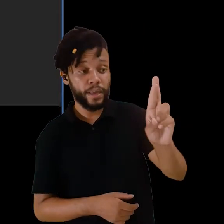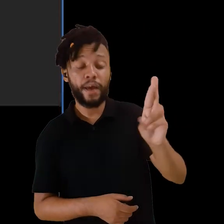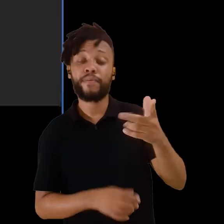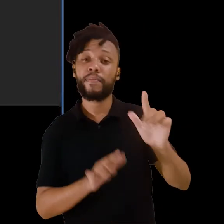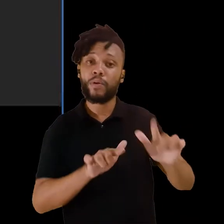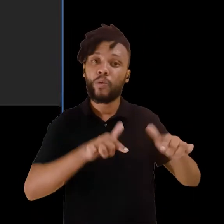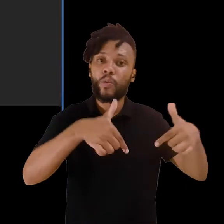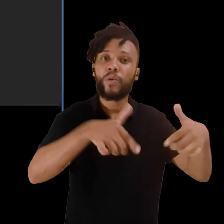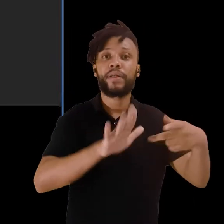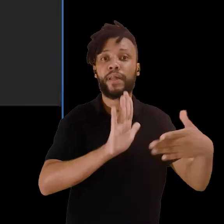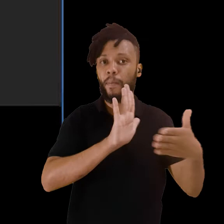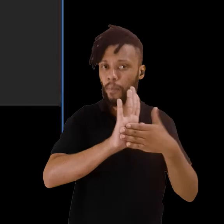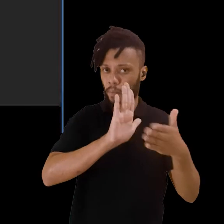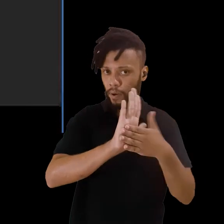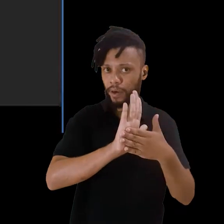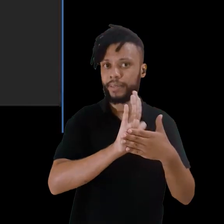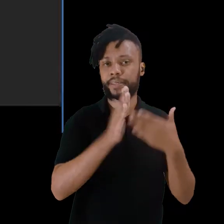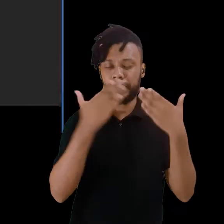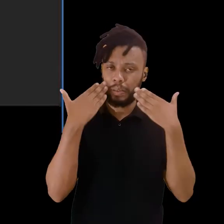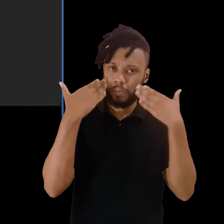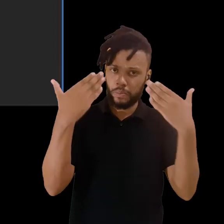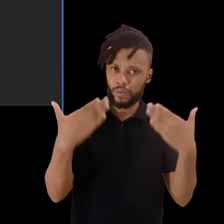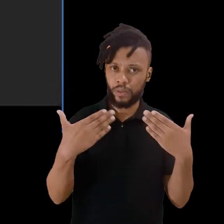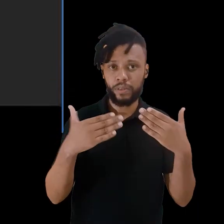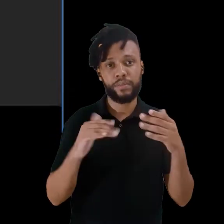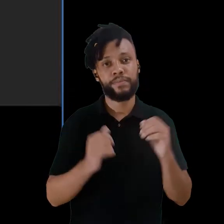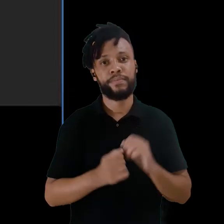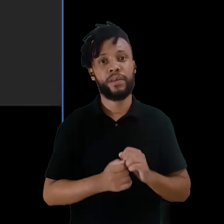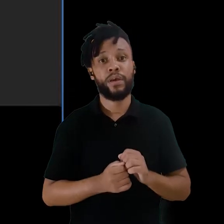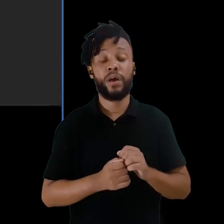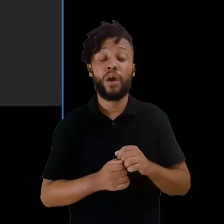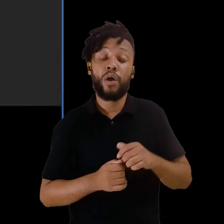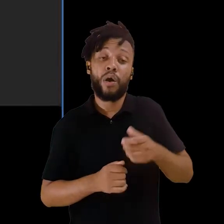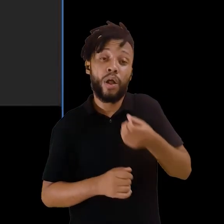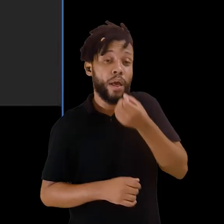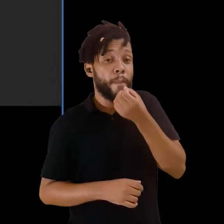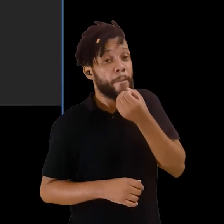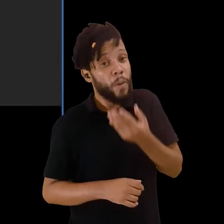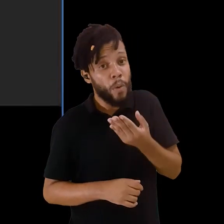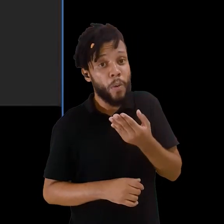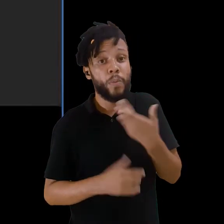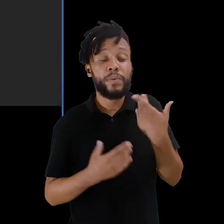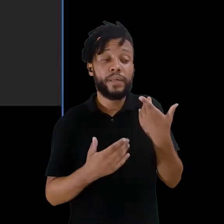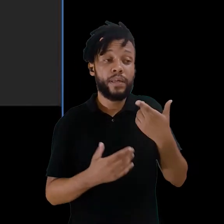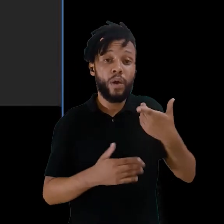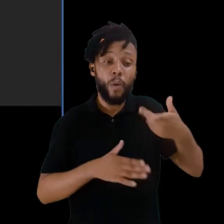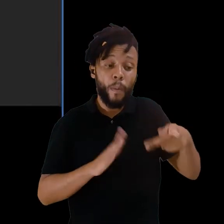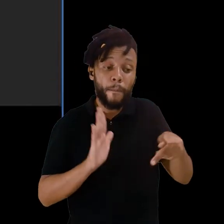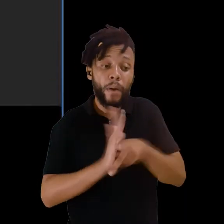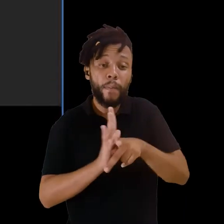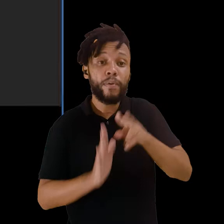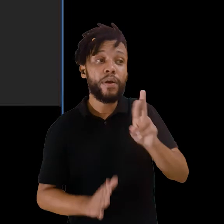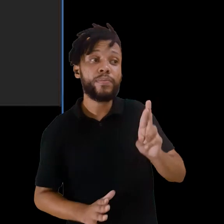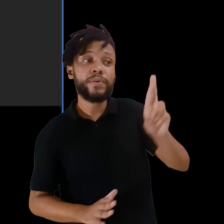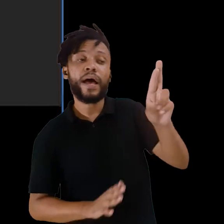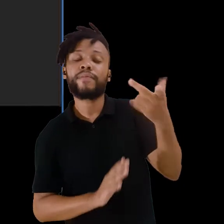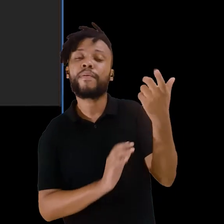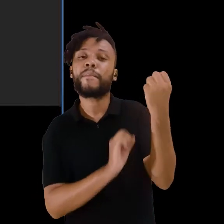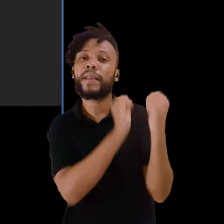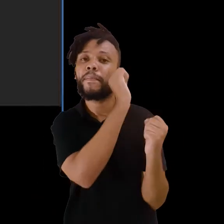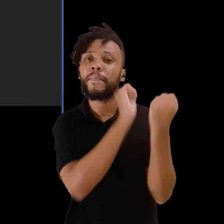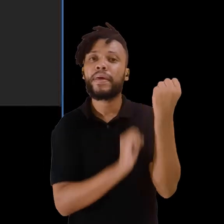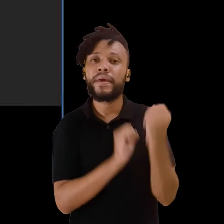do projeto, da proposta que está sendo apresentada. O ideal é que seja o próprio responsável pela empresa, no